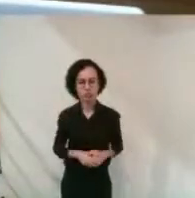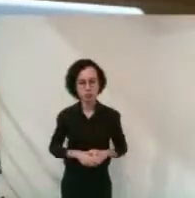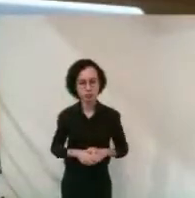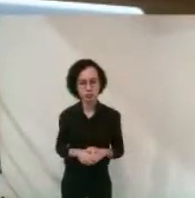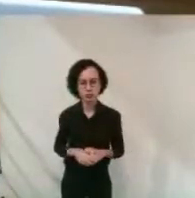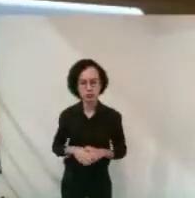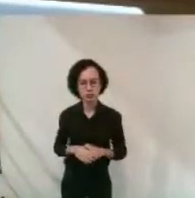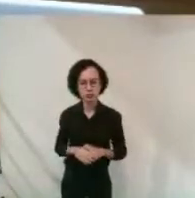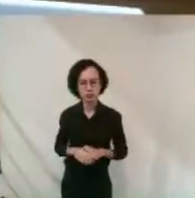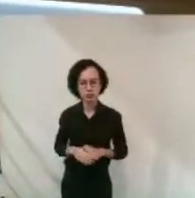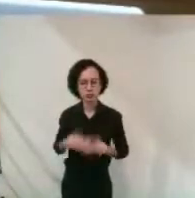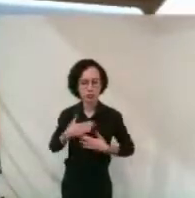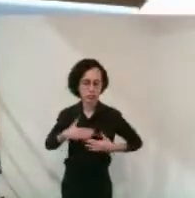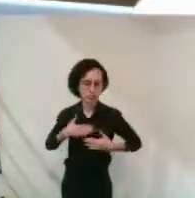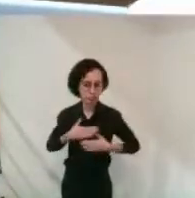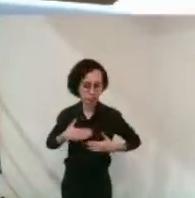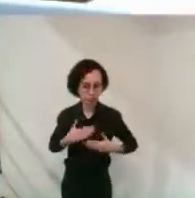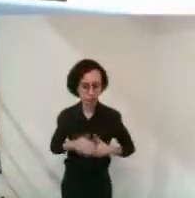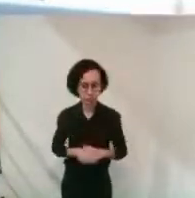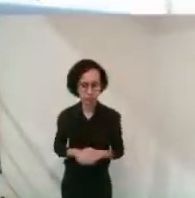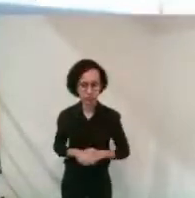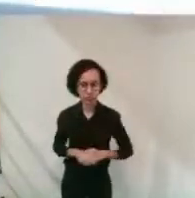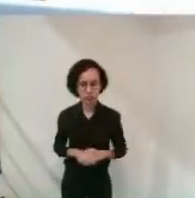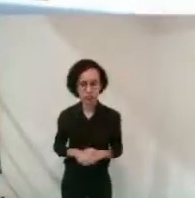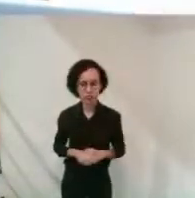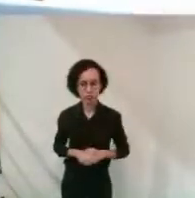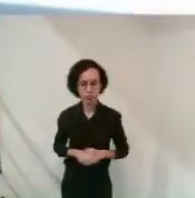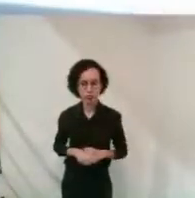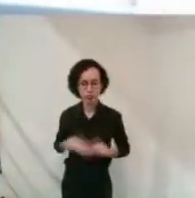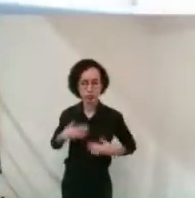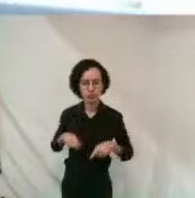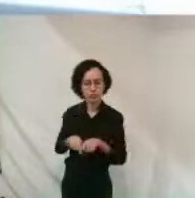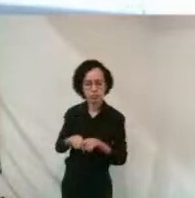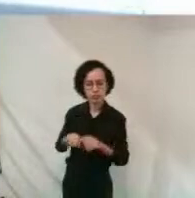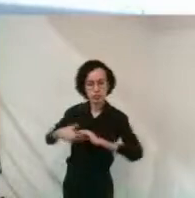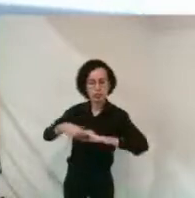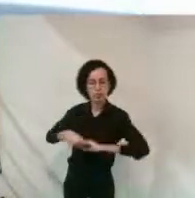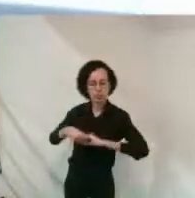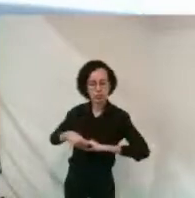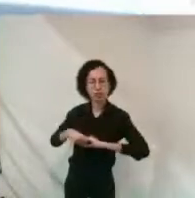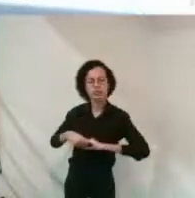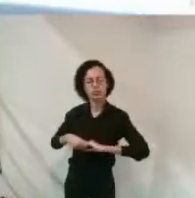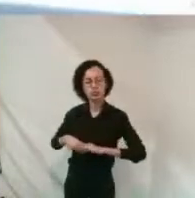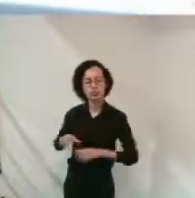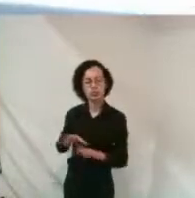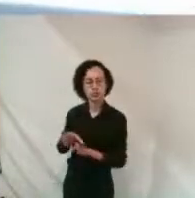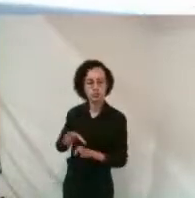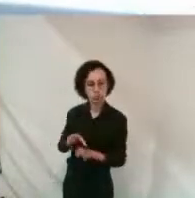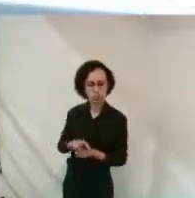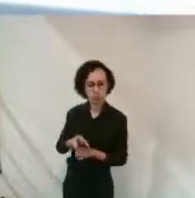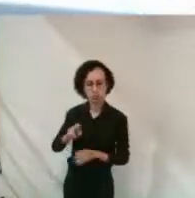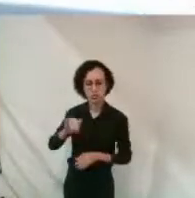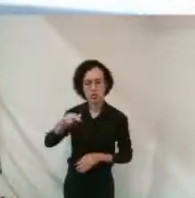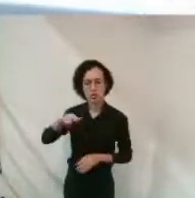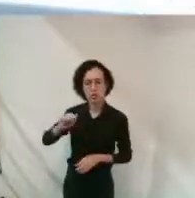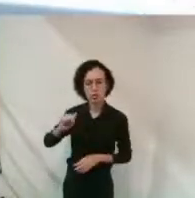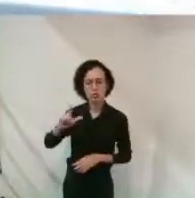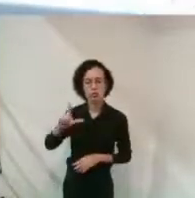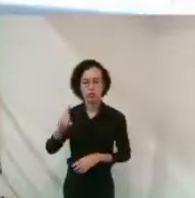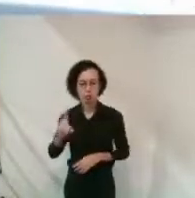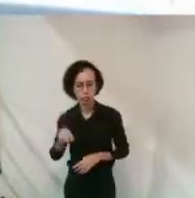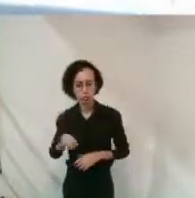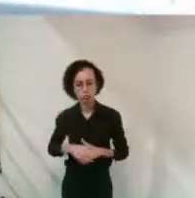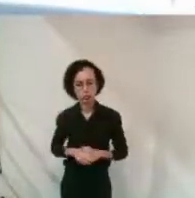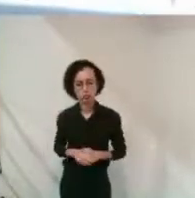fica bastante satisfeito. Gostaria de cumprimentar o nosso querido conselheiro Rinaldo Lima, Reis